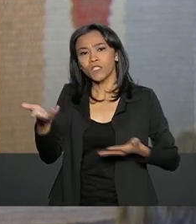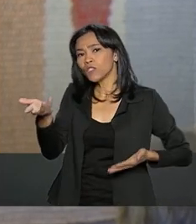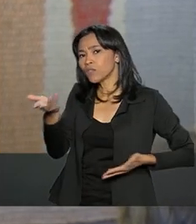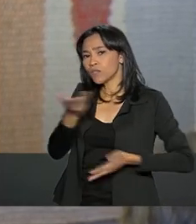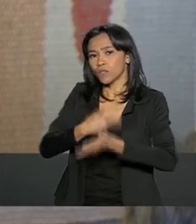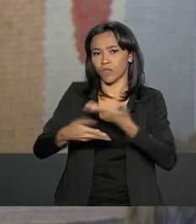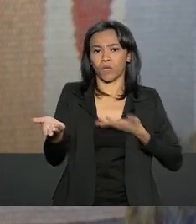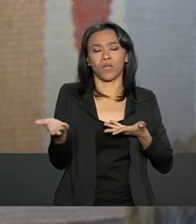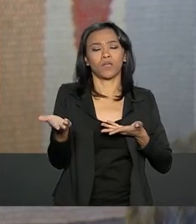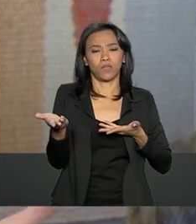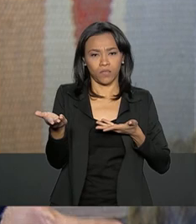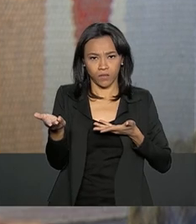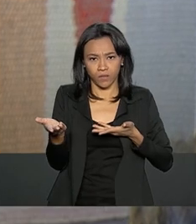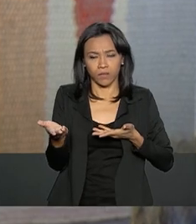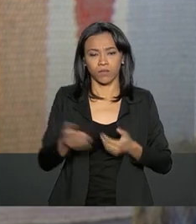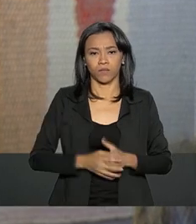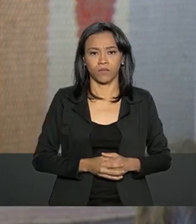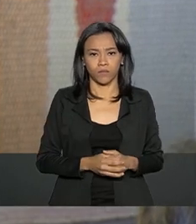trocar